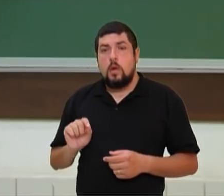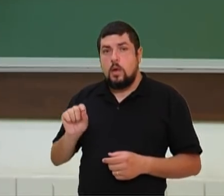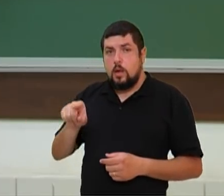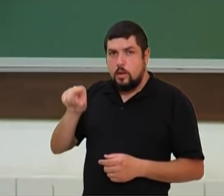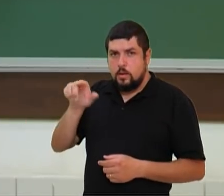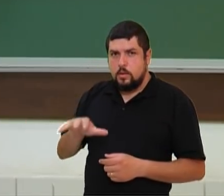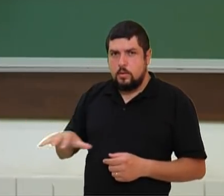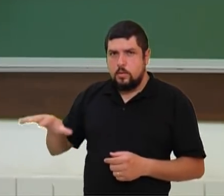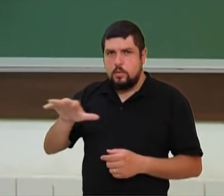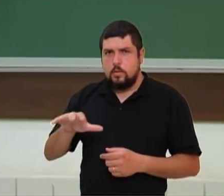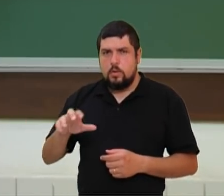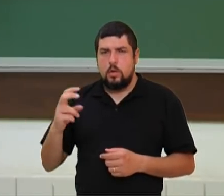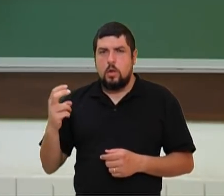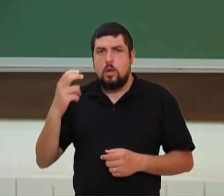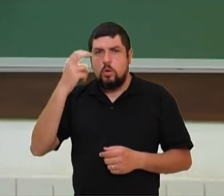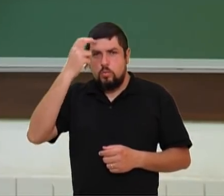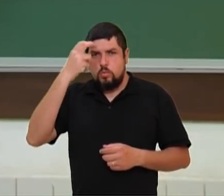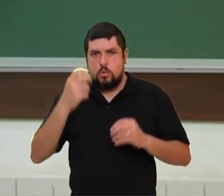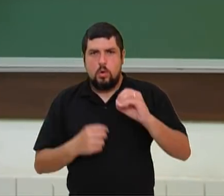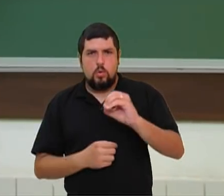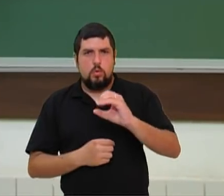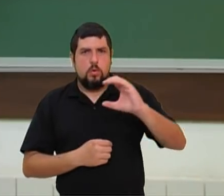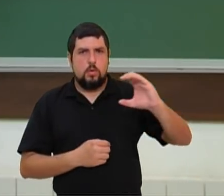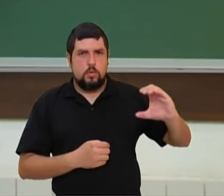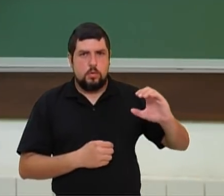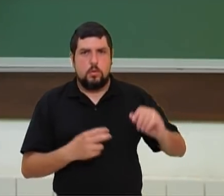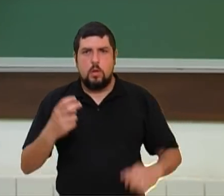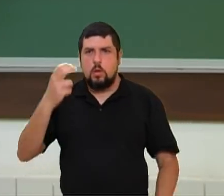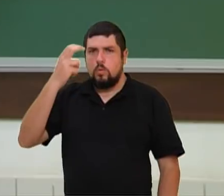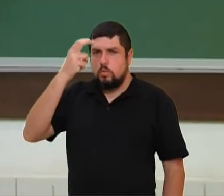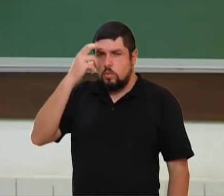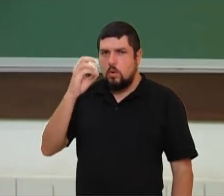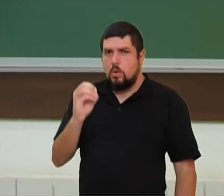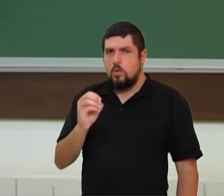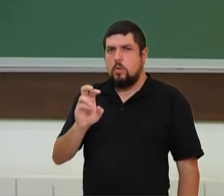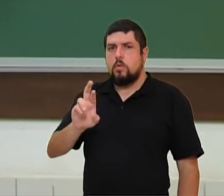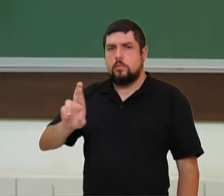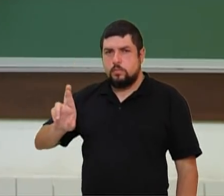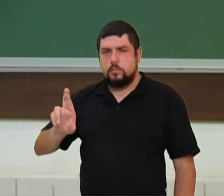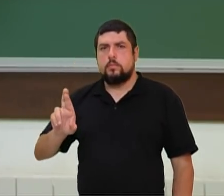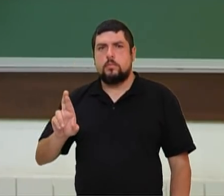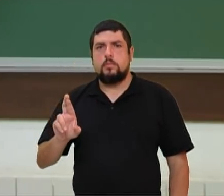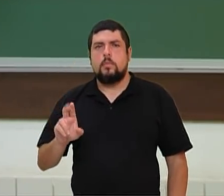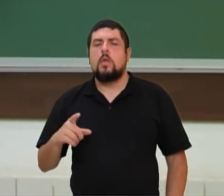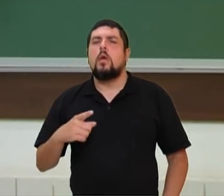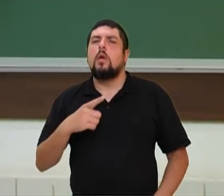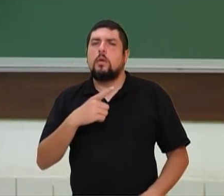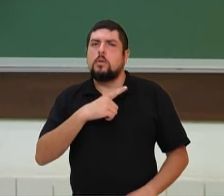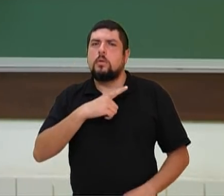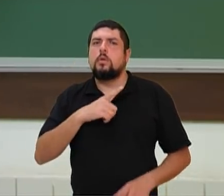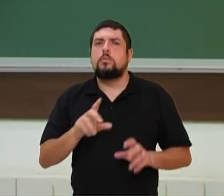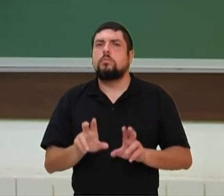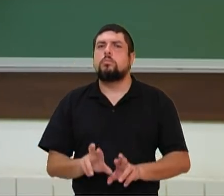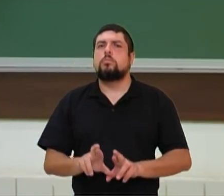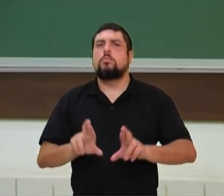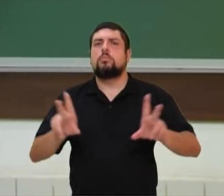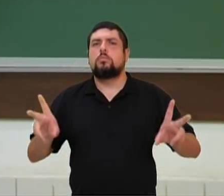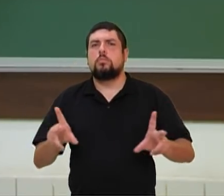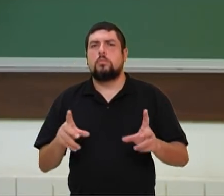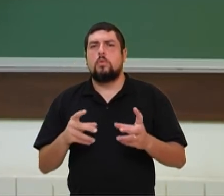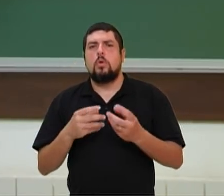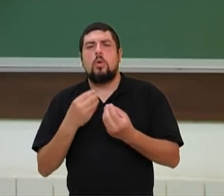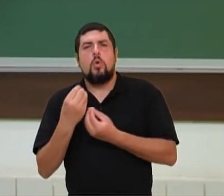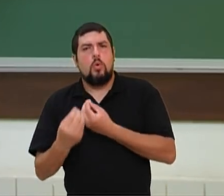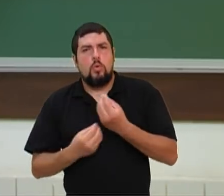cultura ocidental e uma cultura oriental. Há uma certa diferença na transmissão da